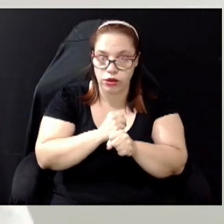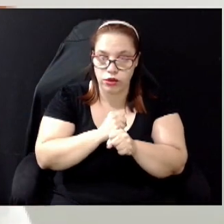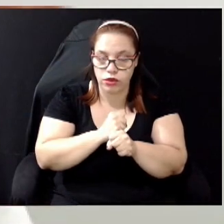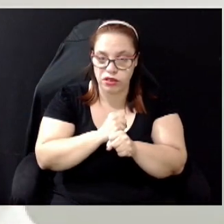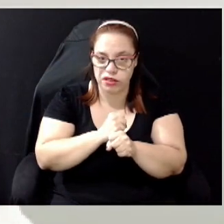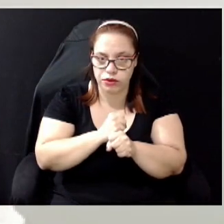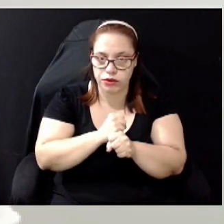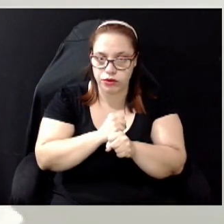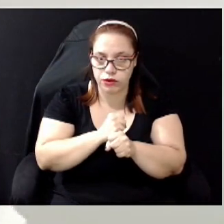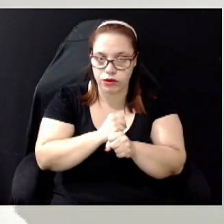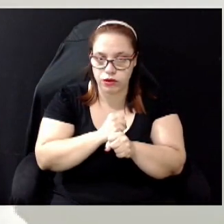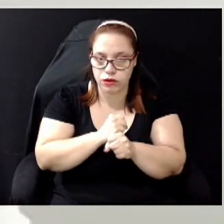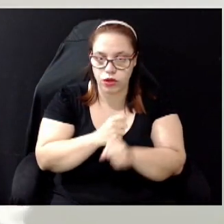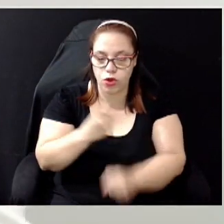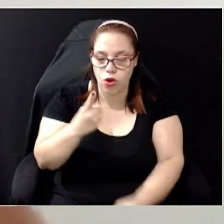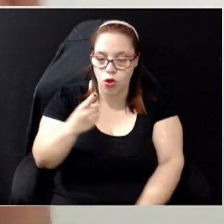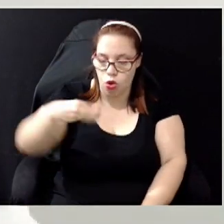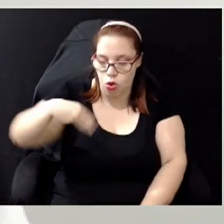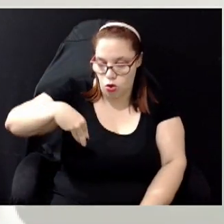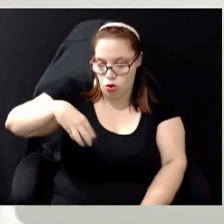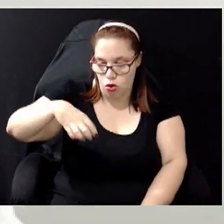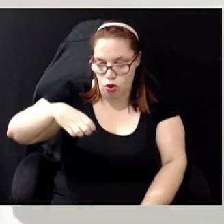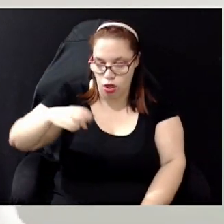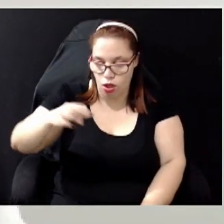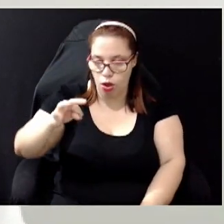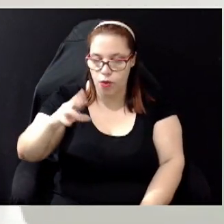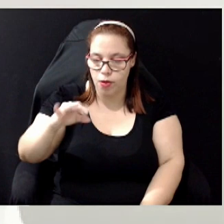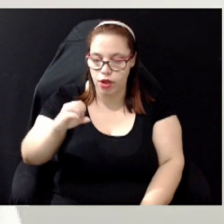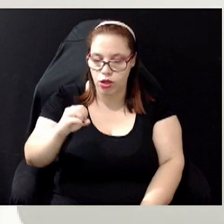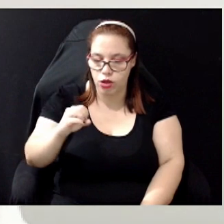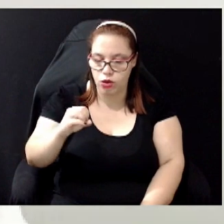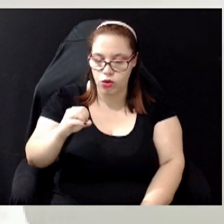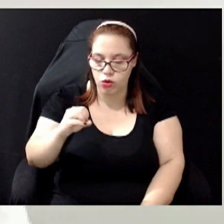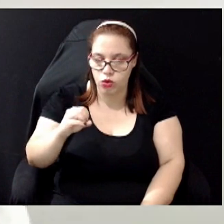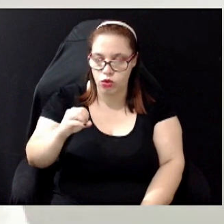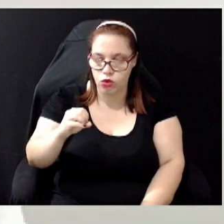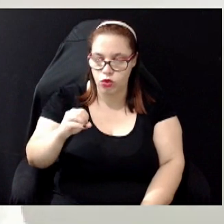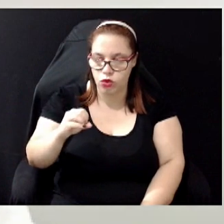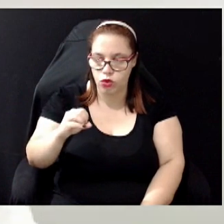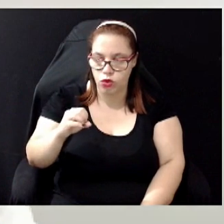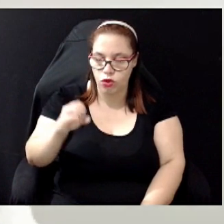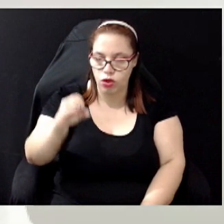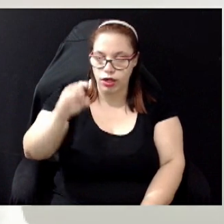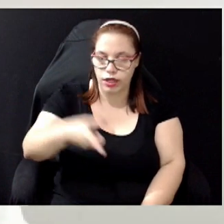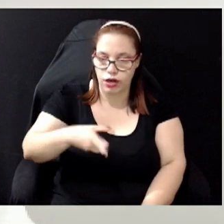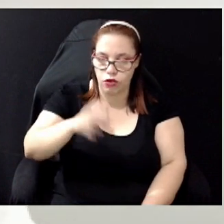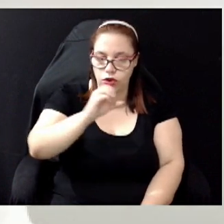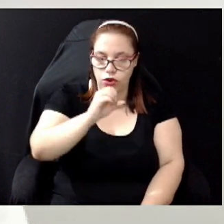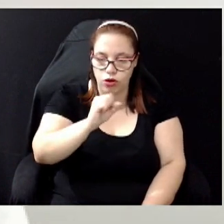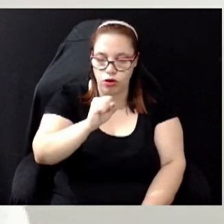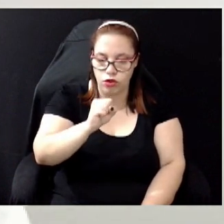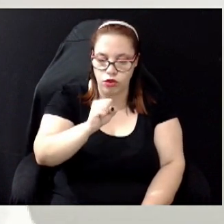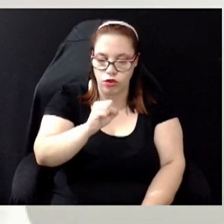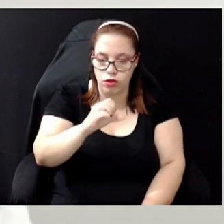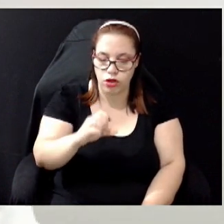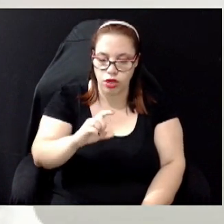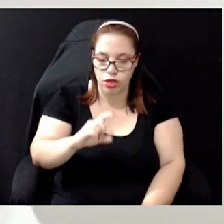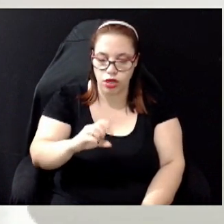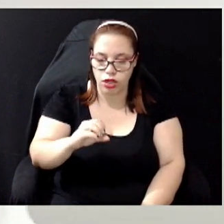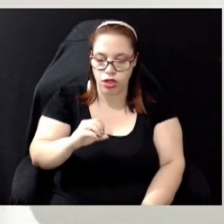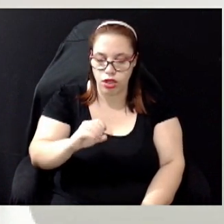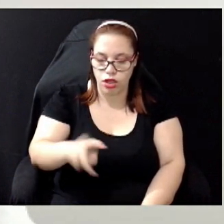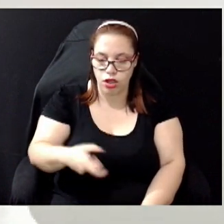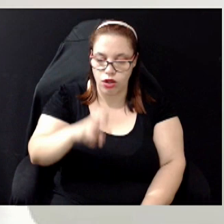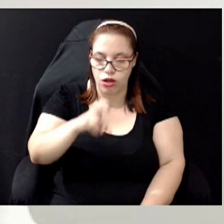outorga de 1 metro cúbico, por exemplo, daqui 5 anos vai baixar para 0,8 metro cúbico, daqui 10 anos para